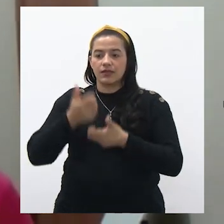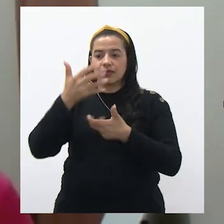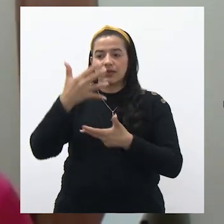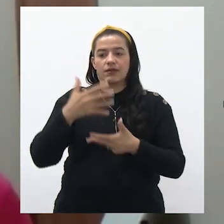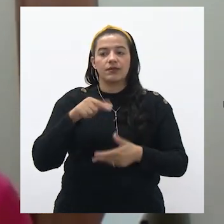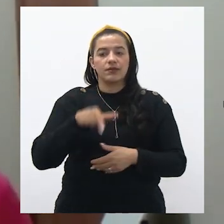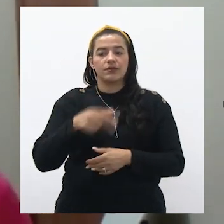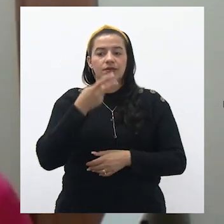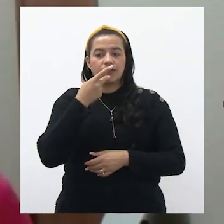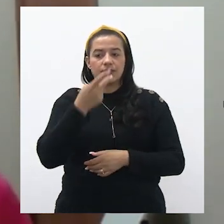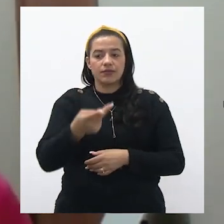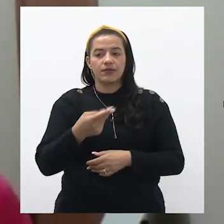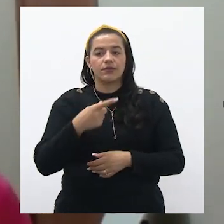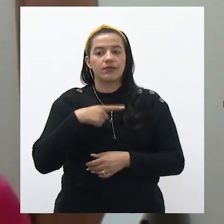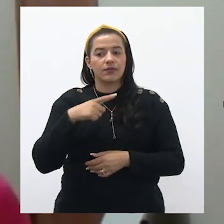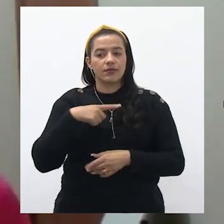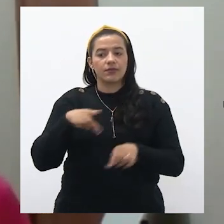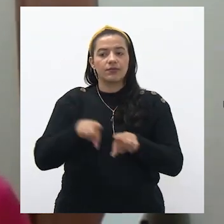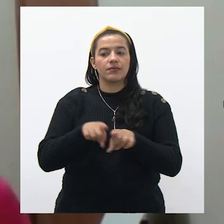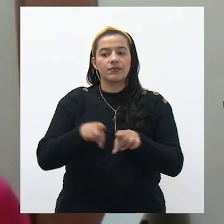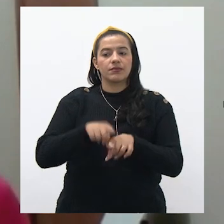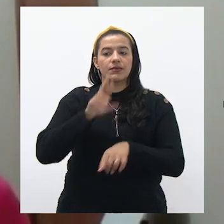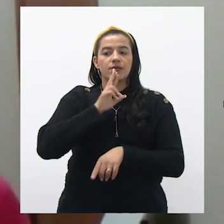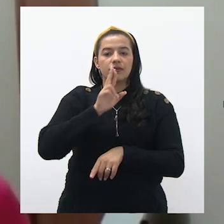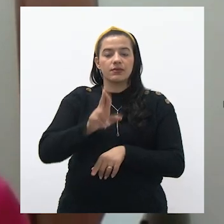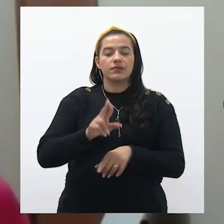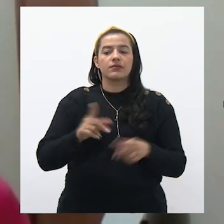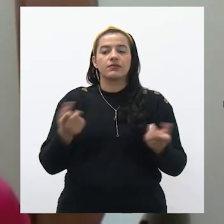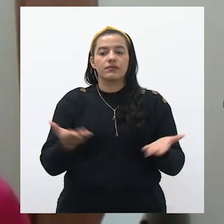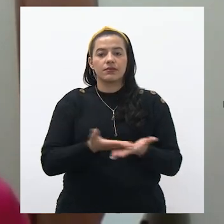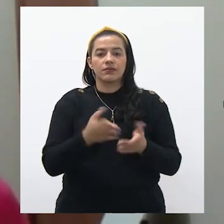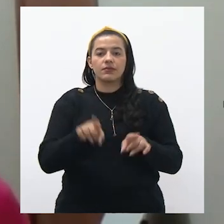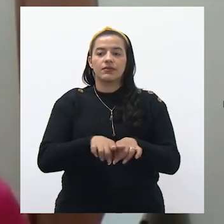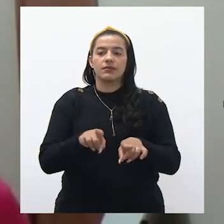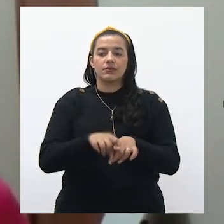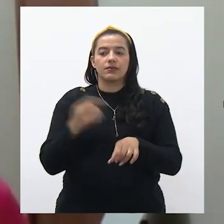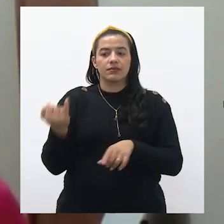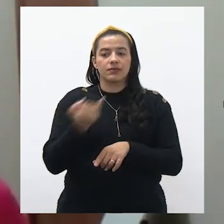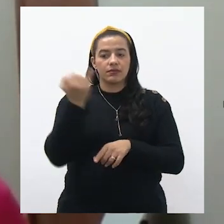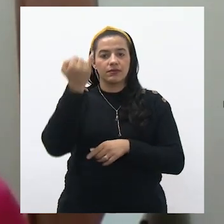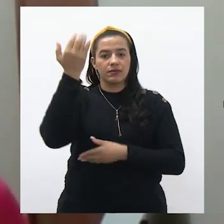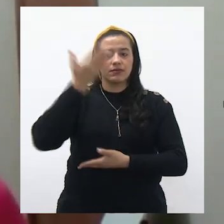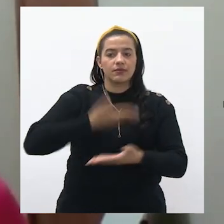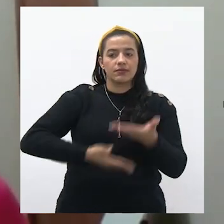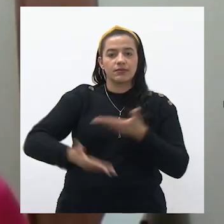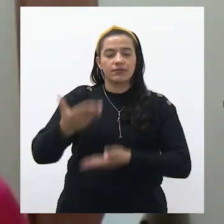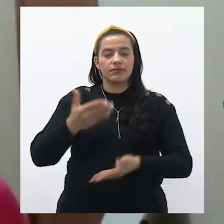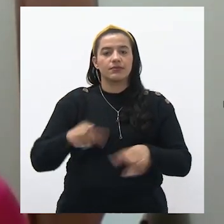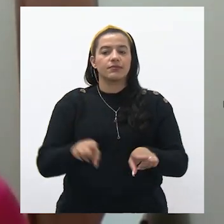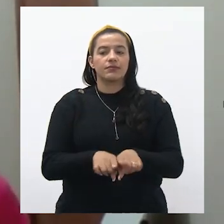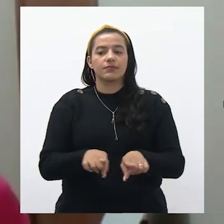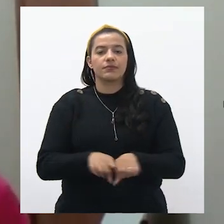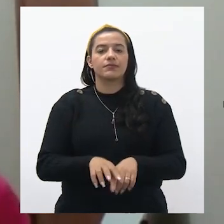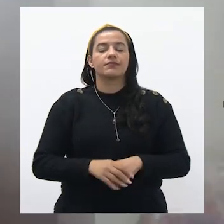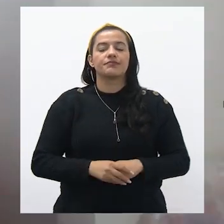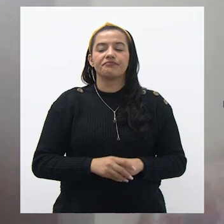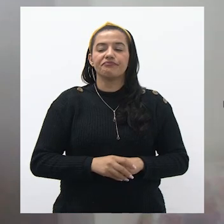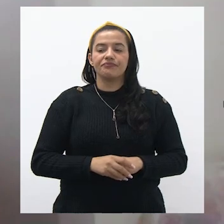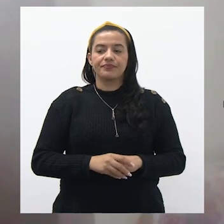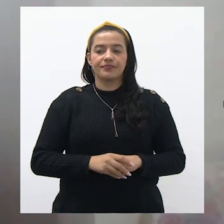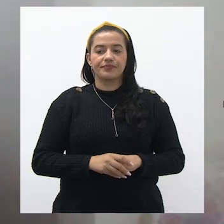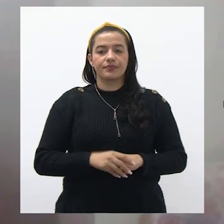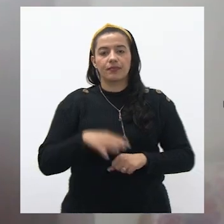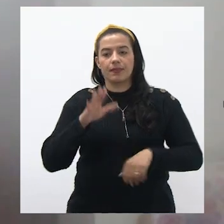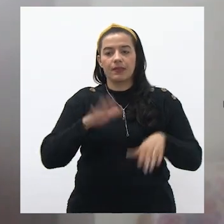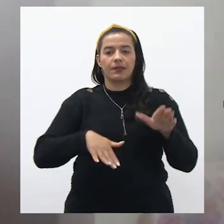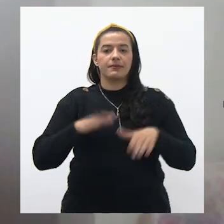os comentários ruins. Eu leio e respondo aqui, porque eu acho que o importante mesmo é ter essa troca, né, Edna? Por mais que as